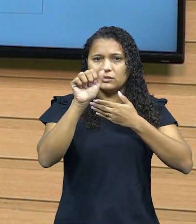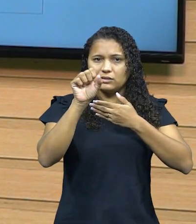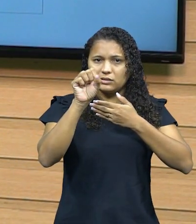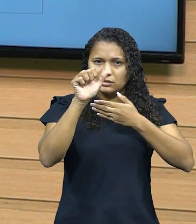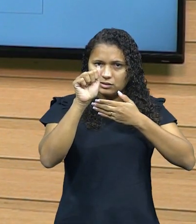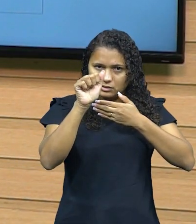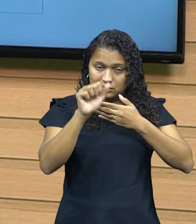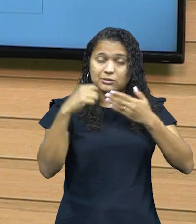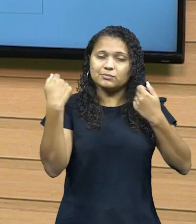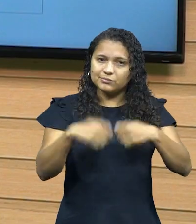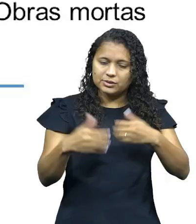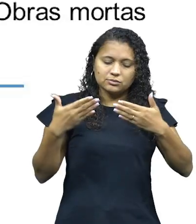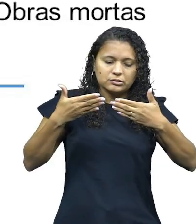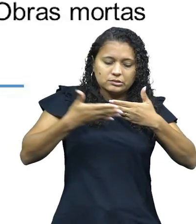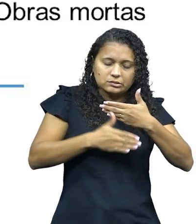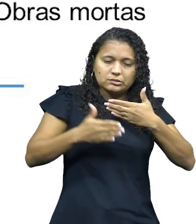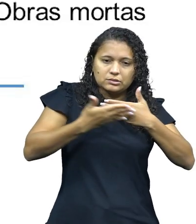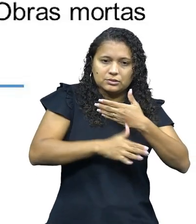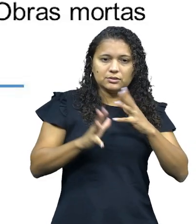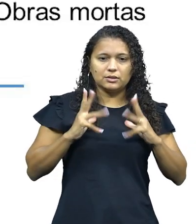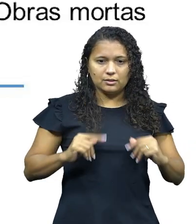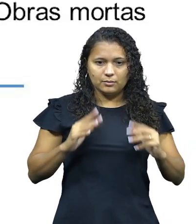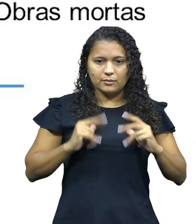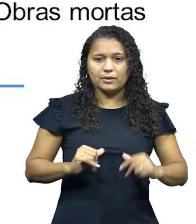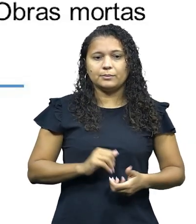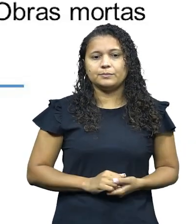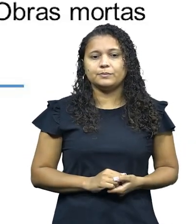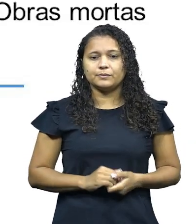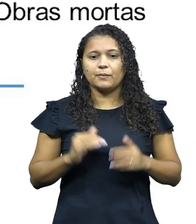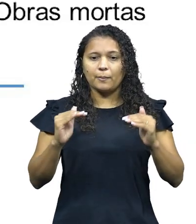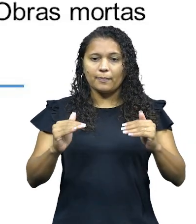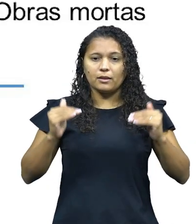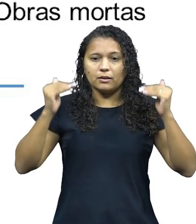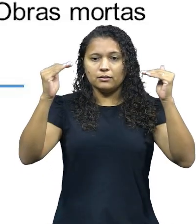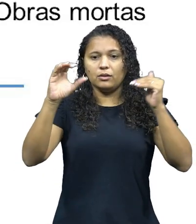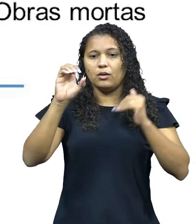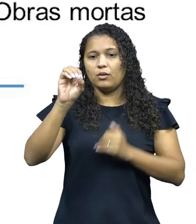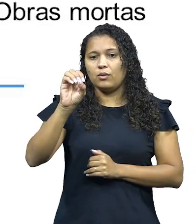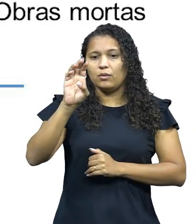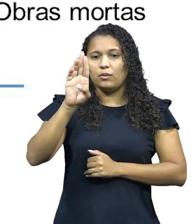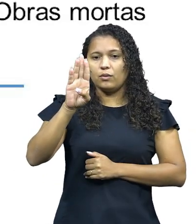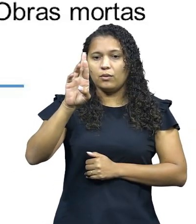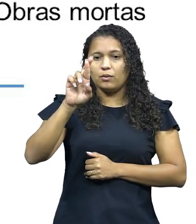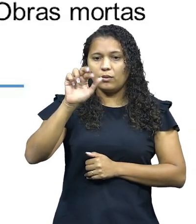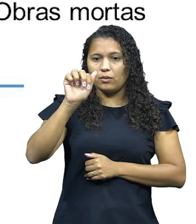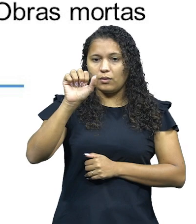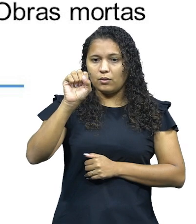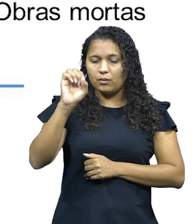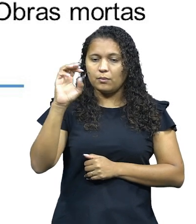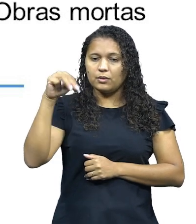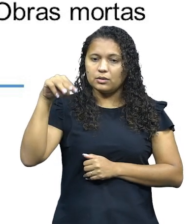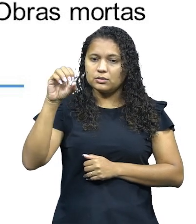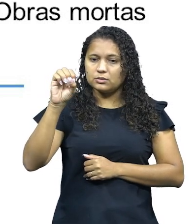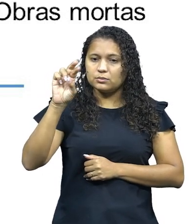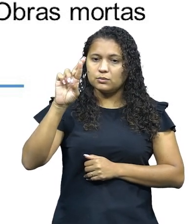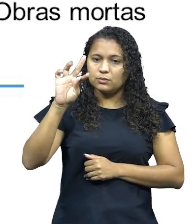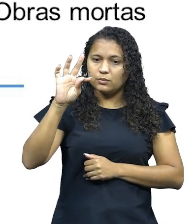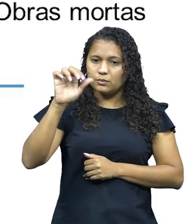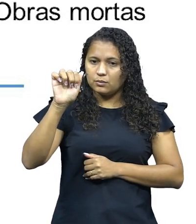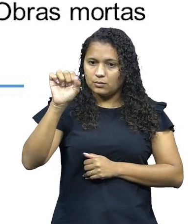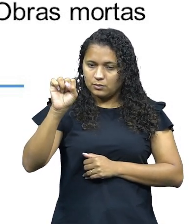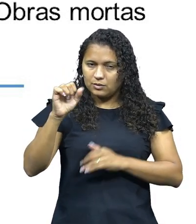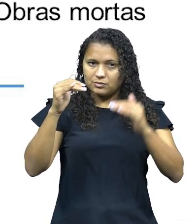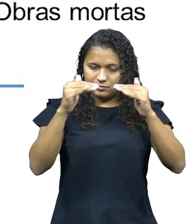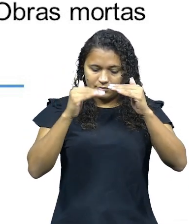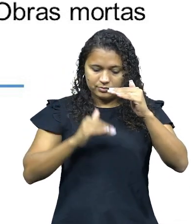área que fica na água. E a parte das obras mortas, diferente da obra viva,